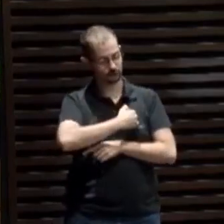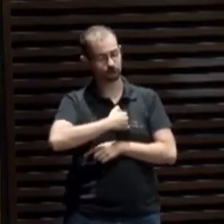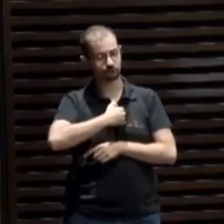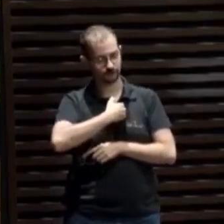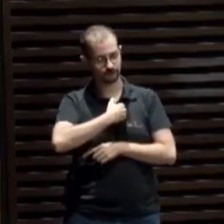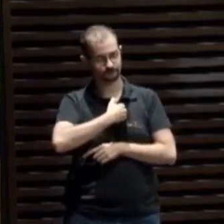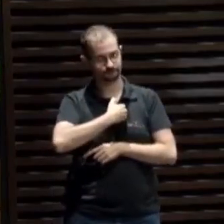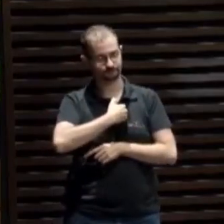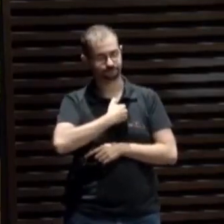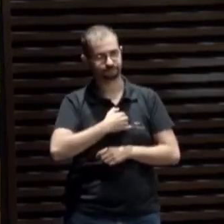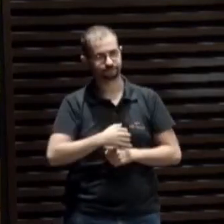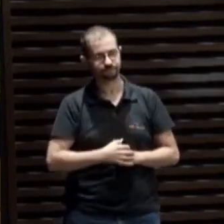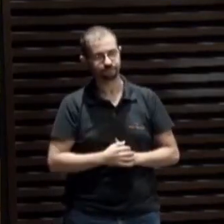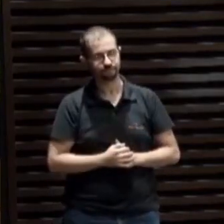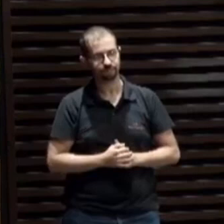E